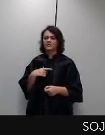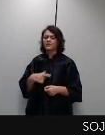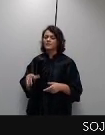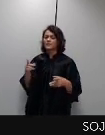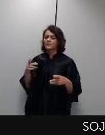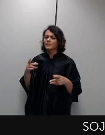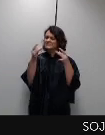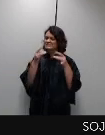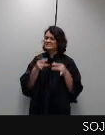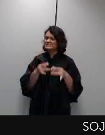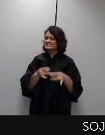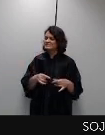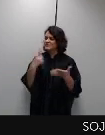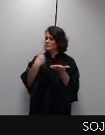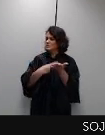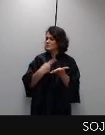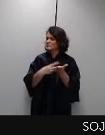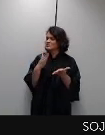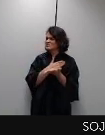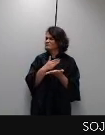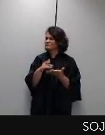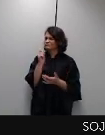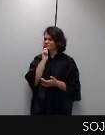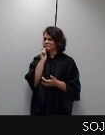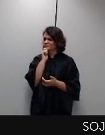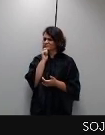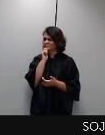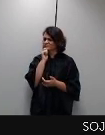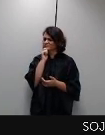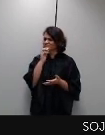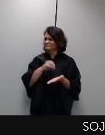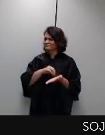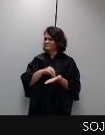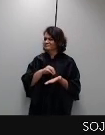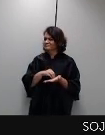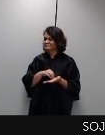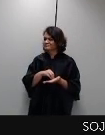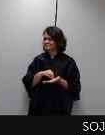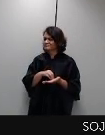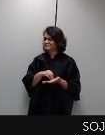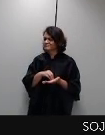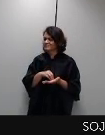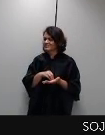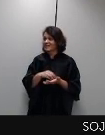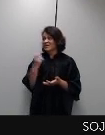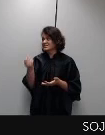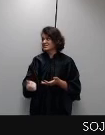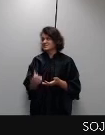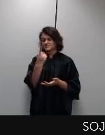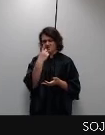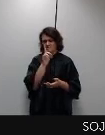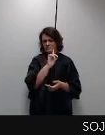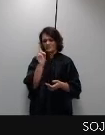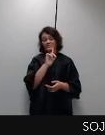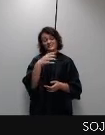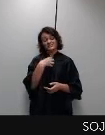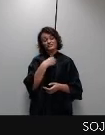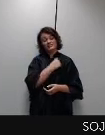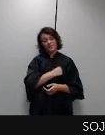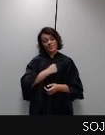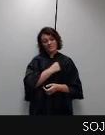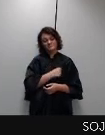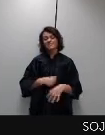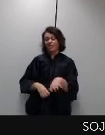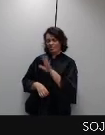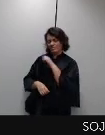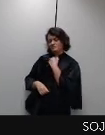confronto comme des carrés gostar essa na verdade não é estranho você tava sentindo saudade saudade sentindo